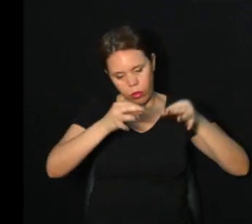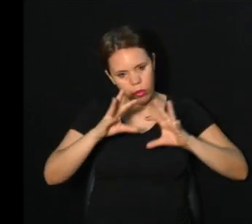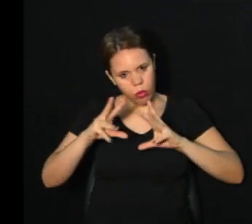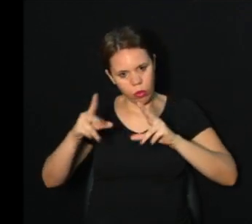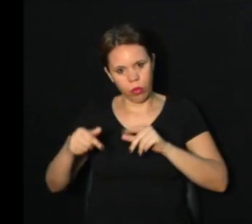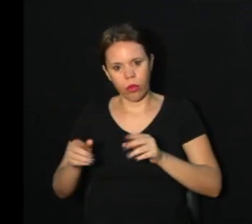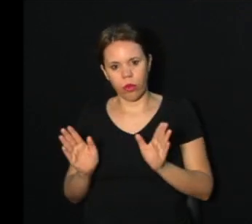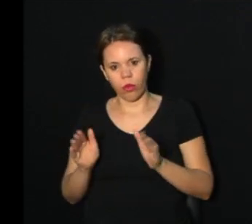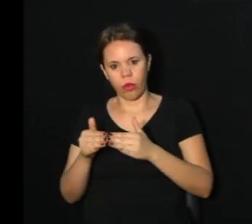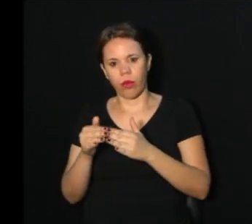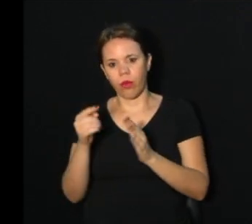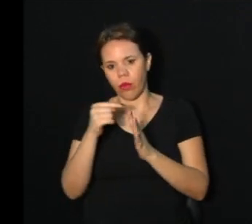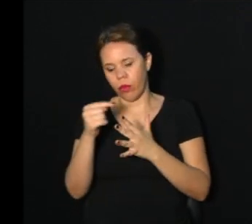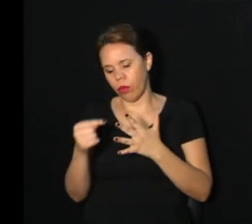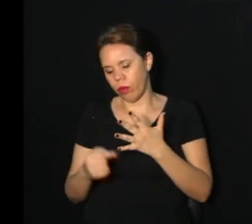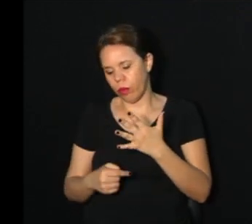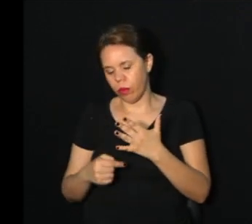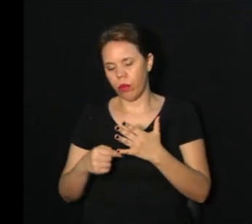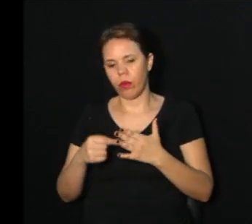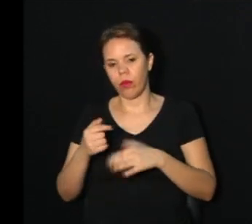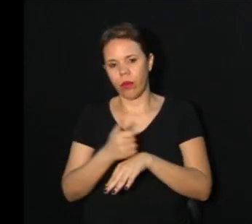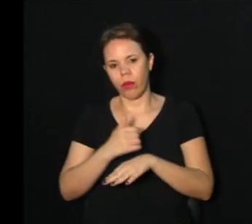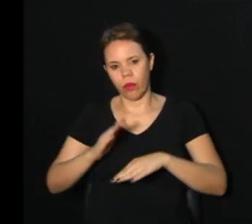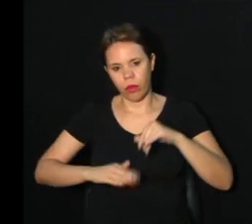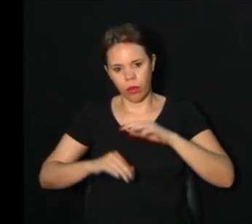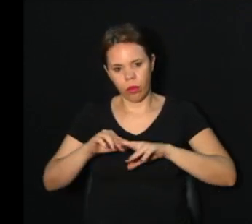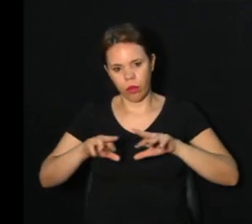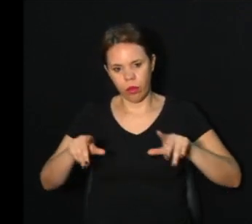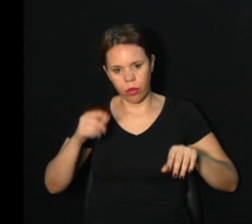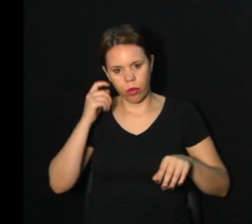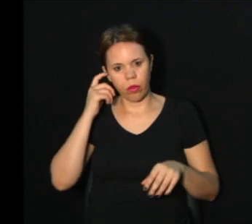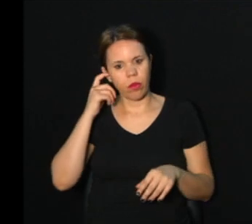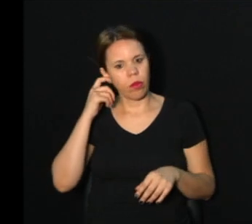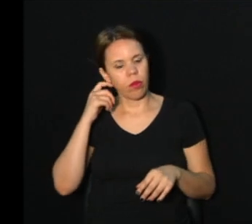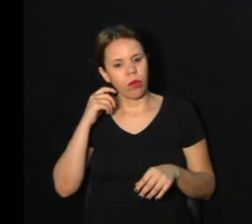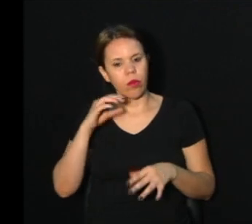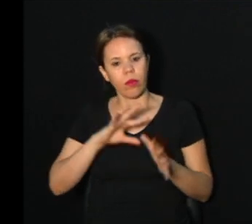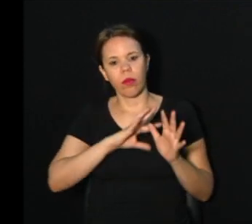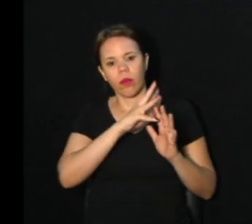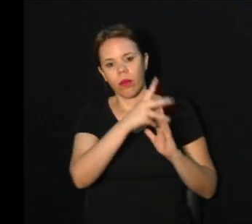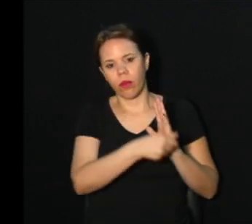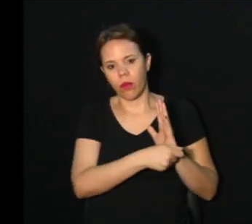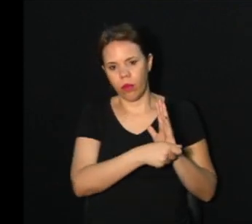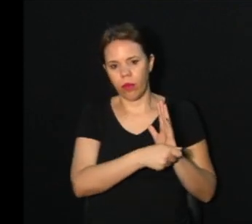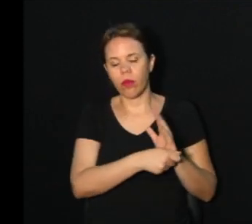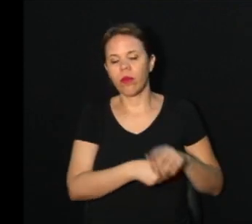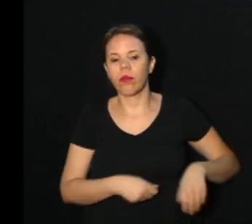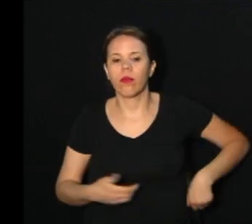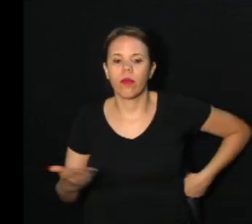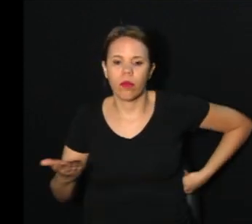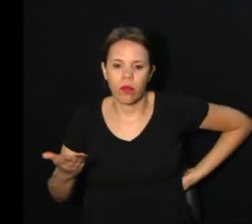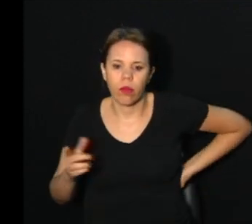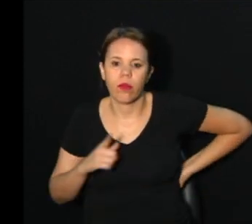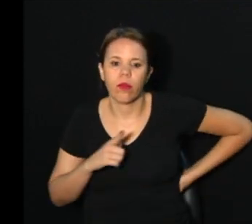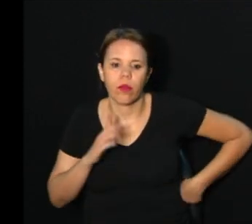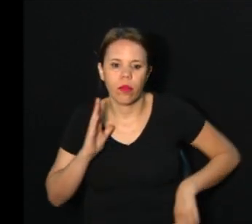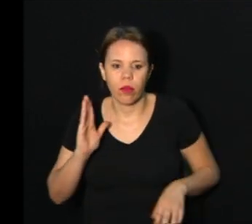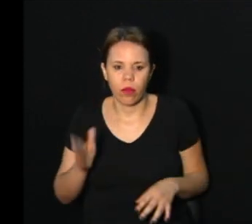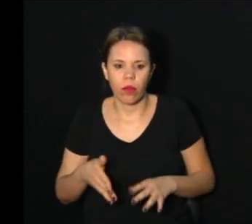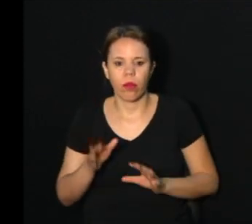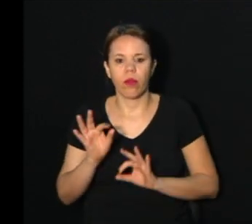Ambiente. Hoje, vereador Cirilo, nós já temos uma organização em